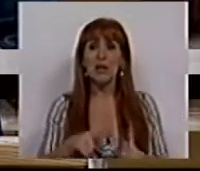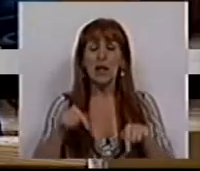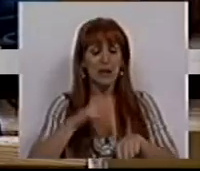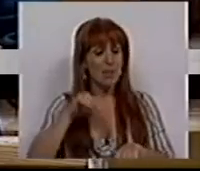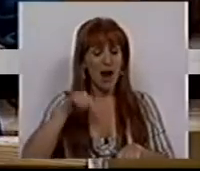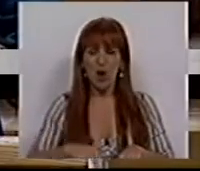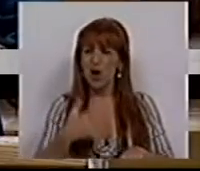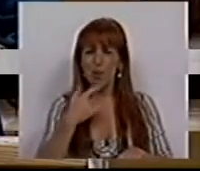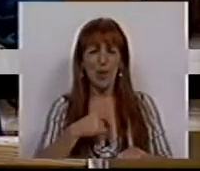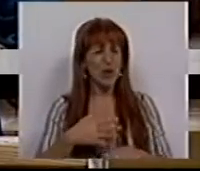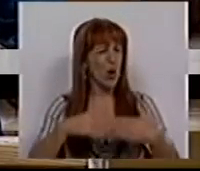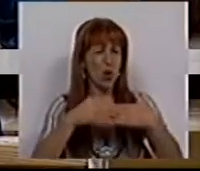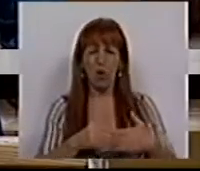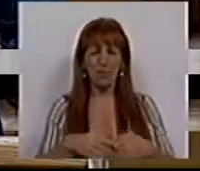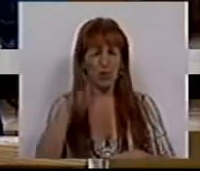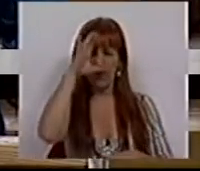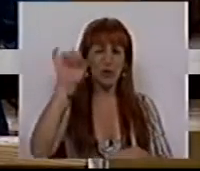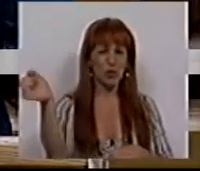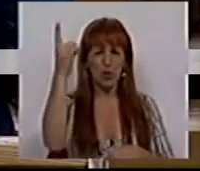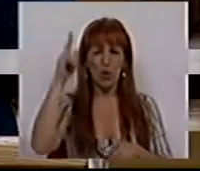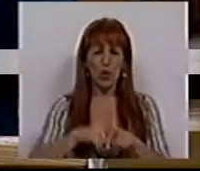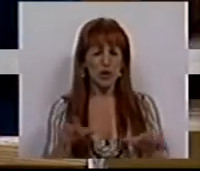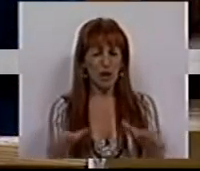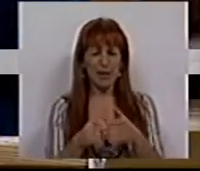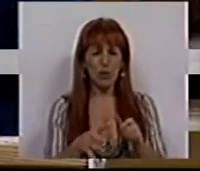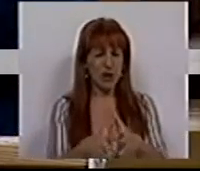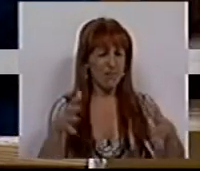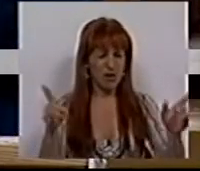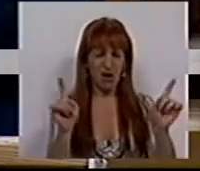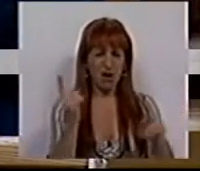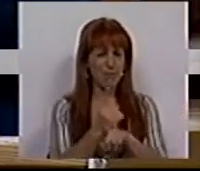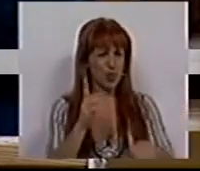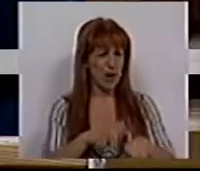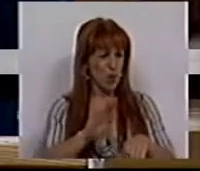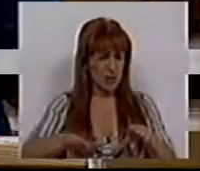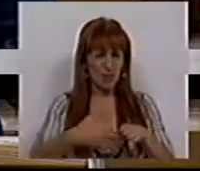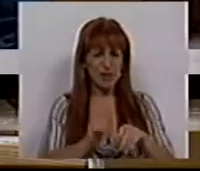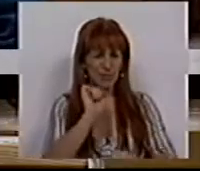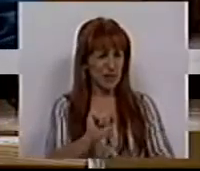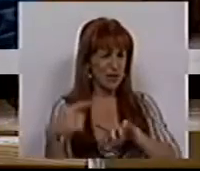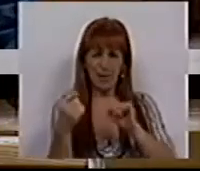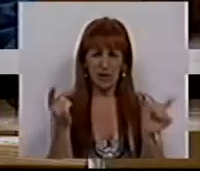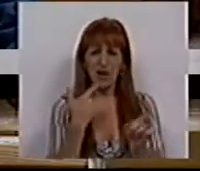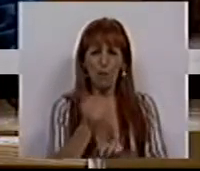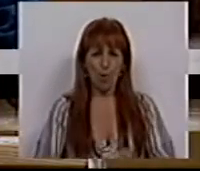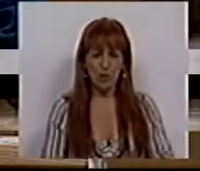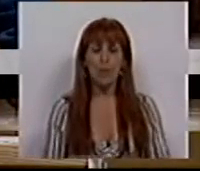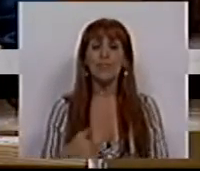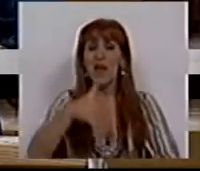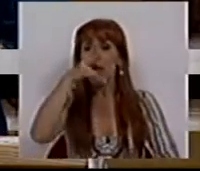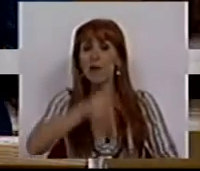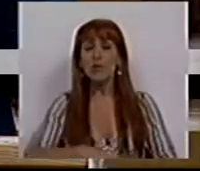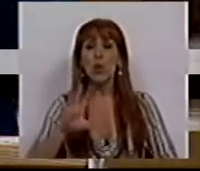posso neste momento cumprimentar nem o governo, nem as bancadas da maioria pela sua participação neste debate.